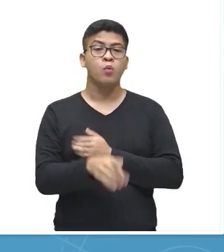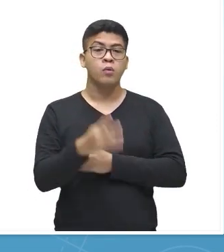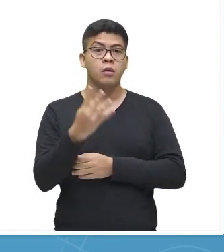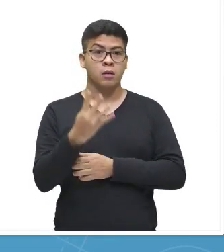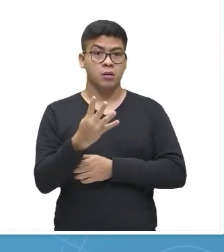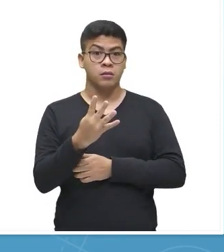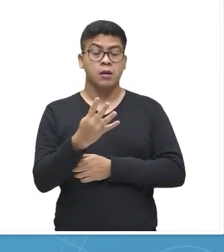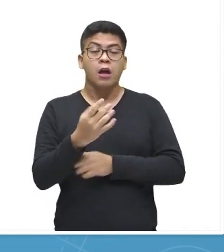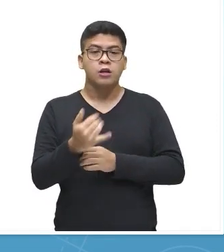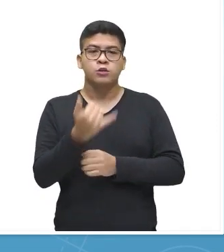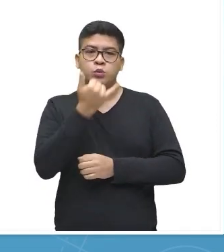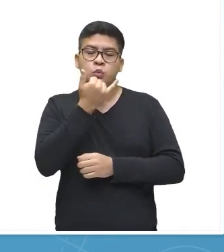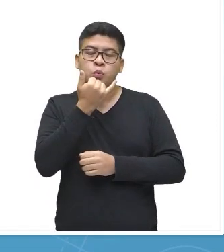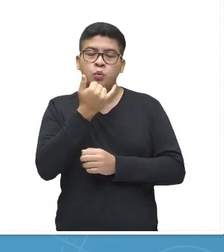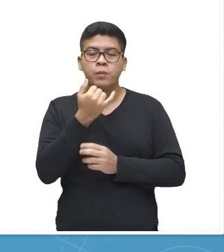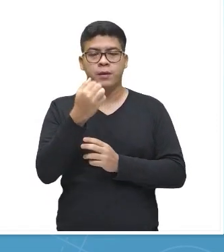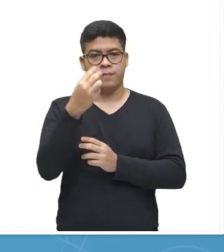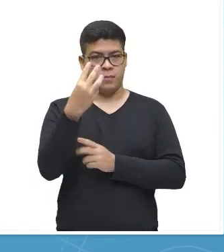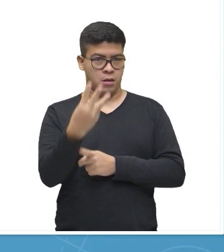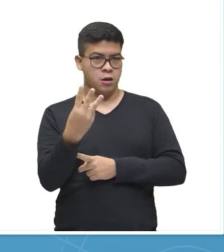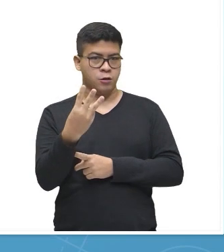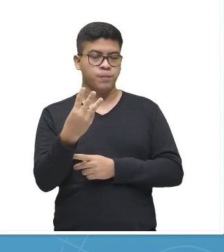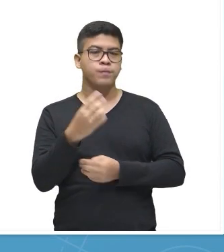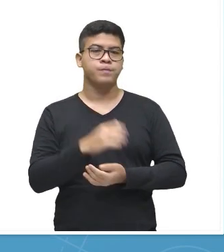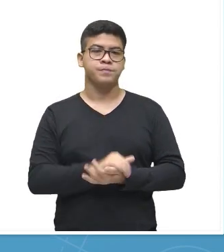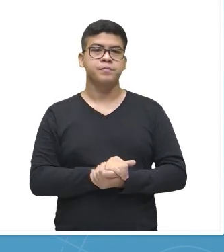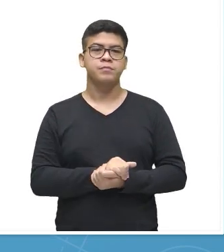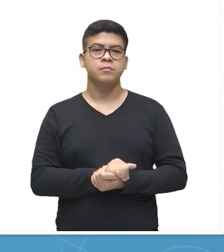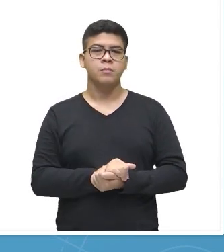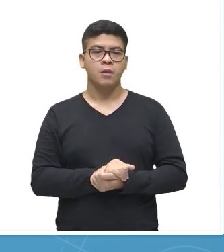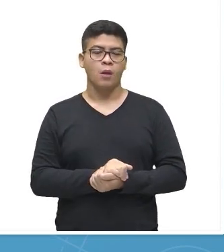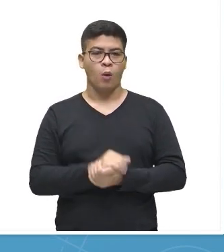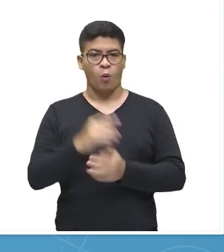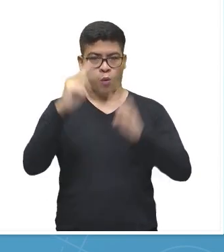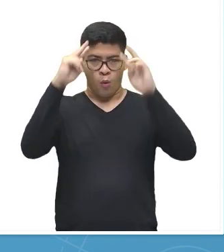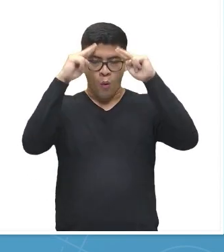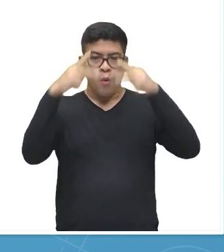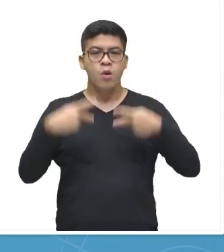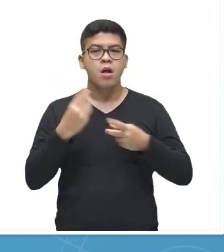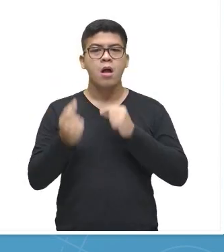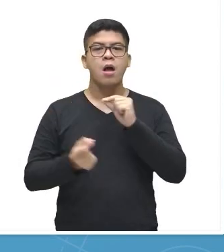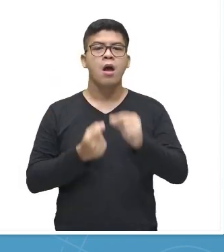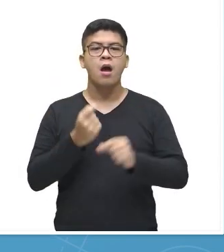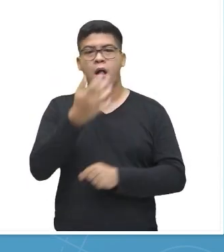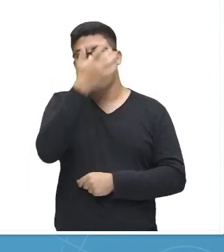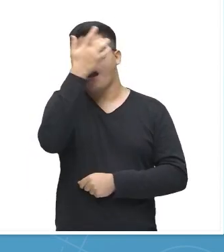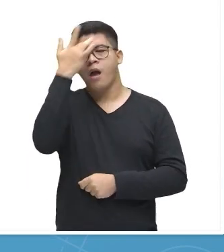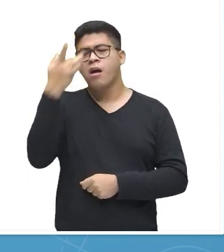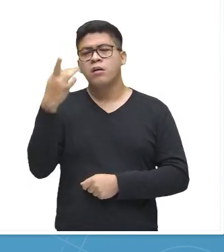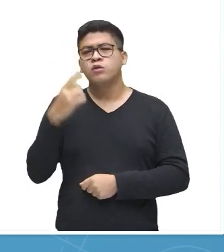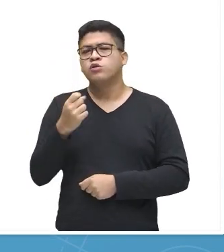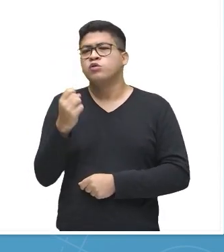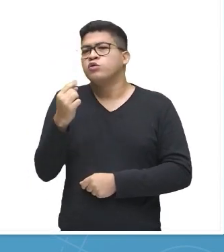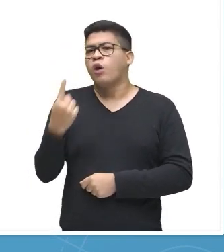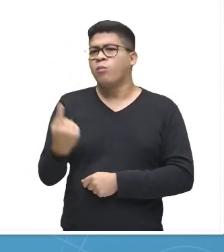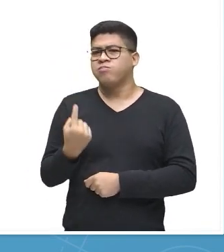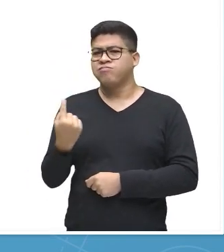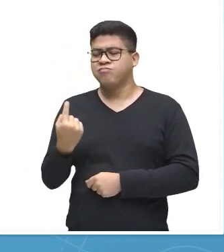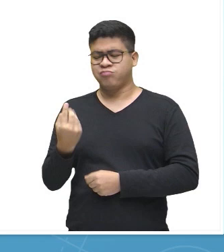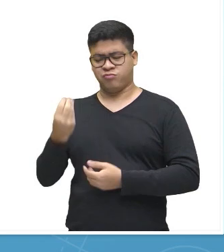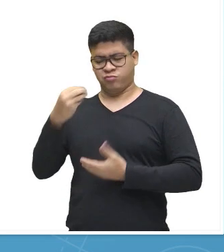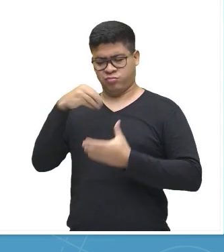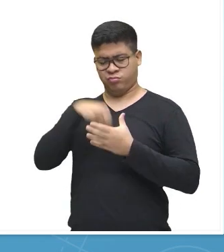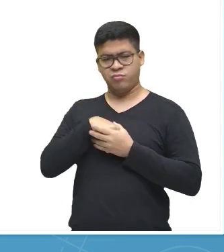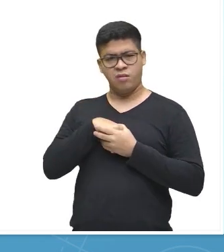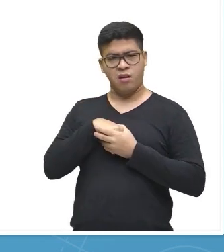para a nossa questão 3, desculpem. O ser humano não possui apenas exterioridade, que é a